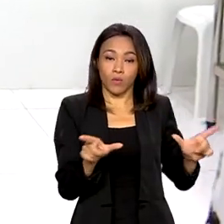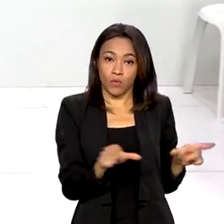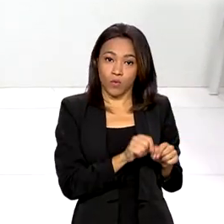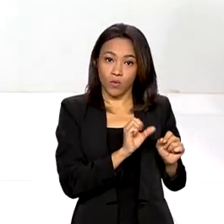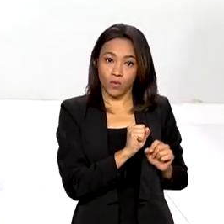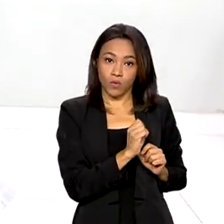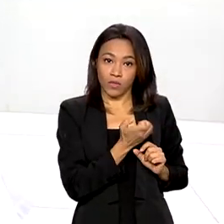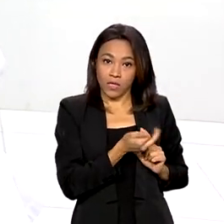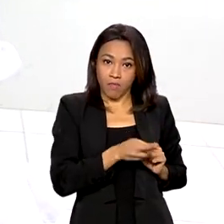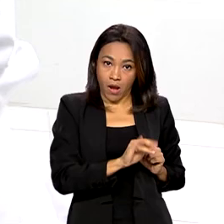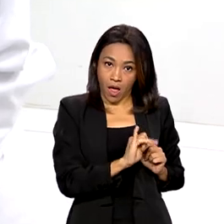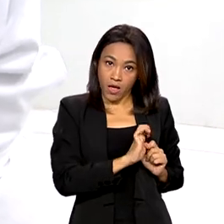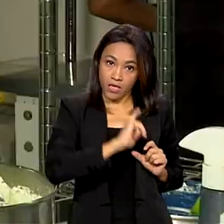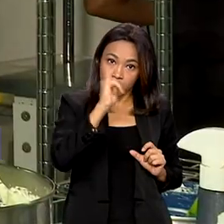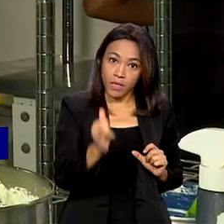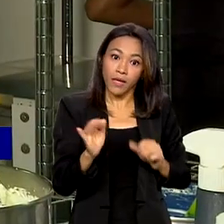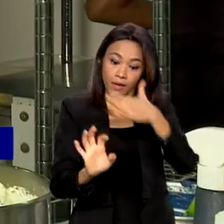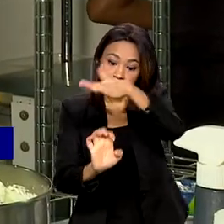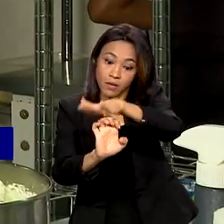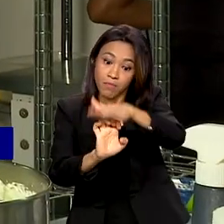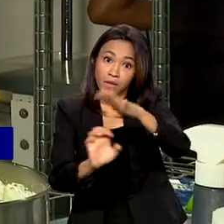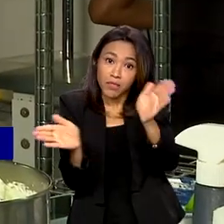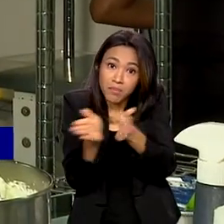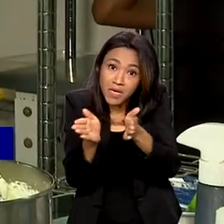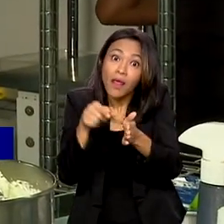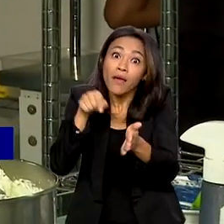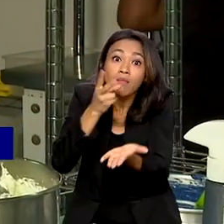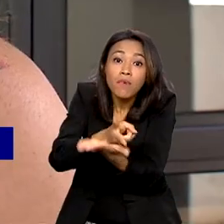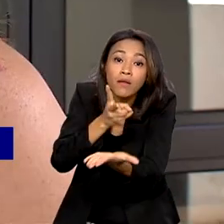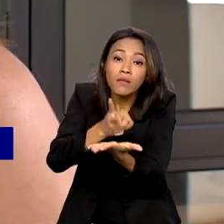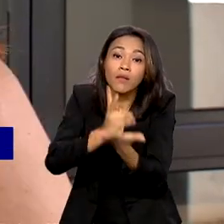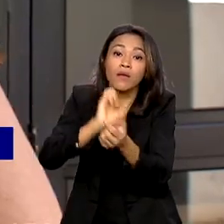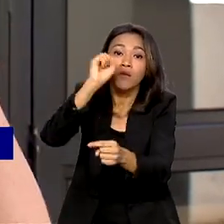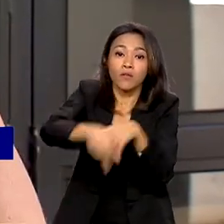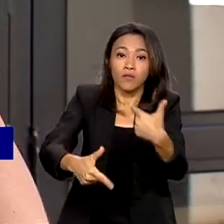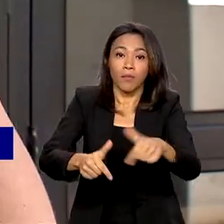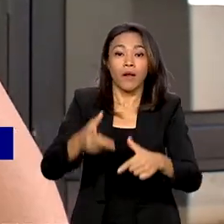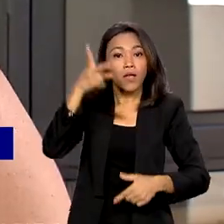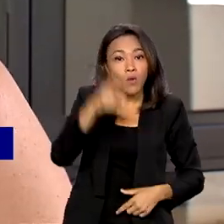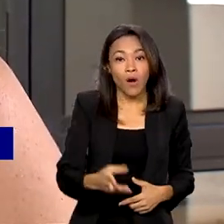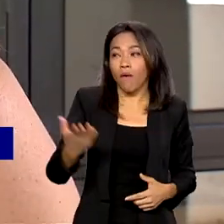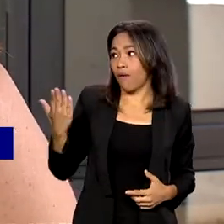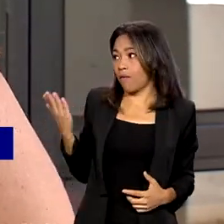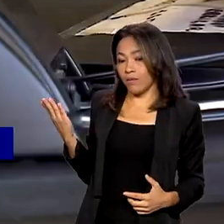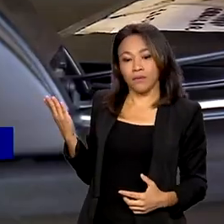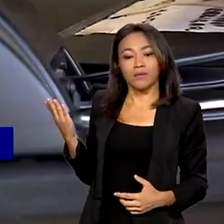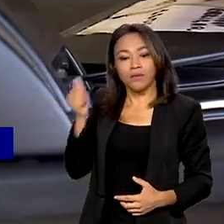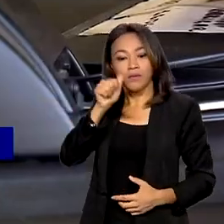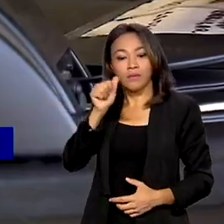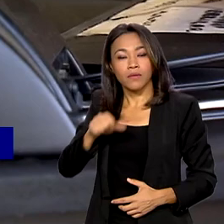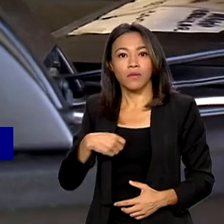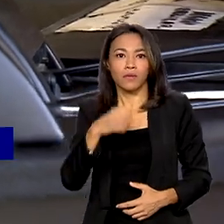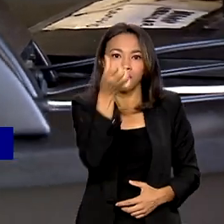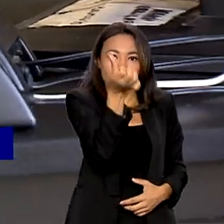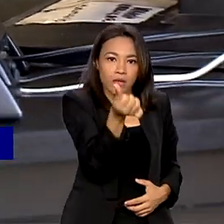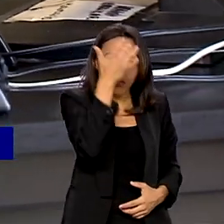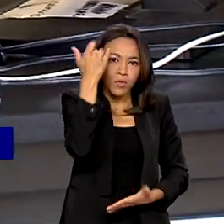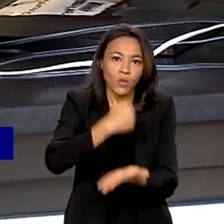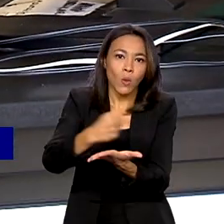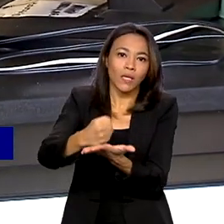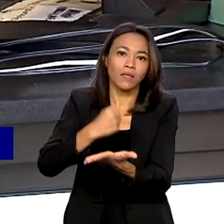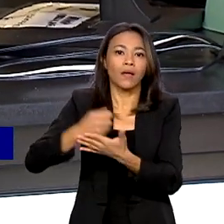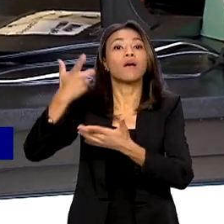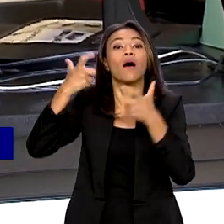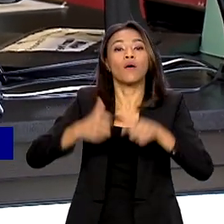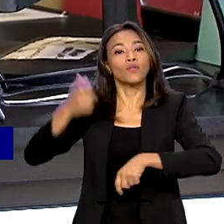pequenas empresas como responsáveis pela manutenção de empregos é o caso desta empresária que tem seis colaboradores e um